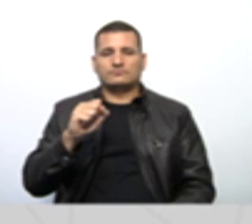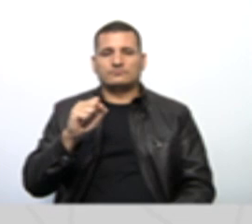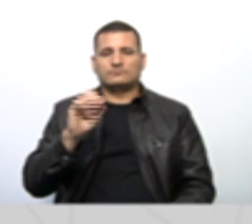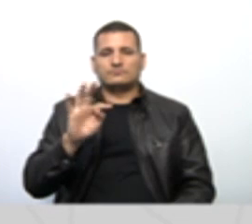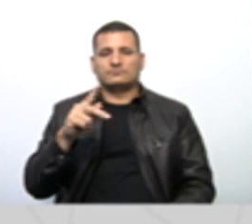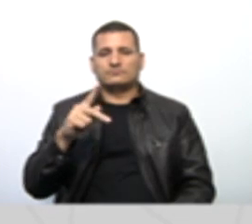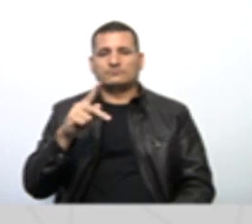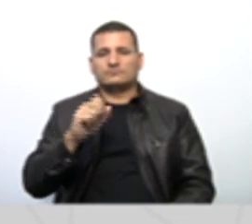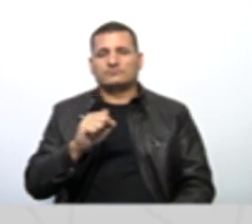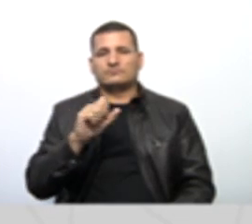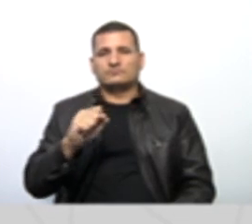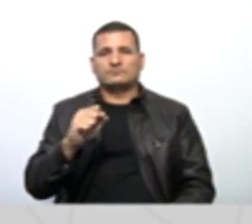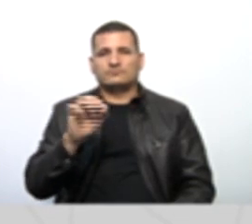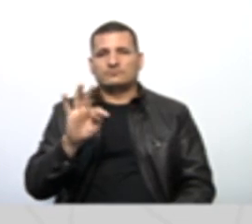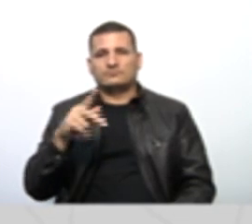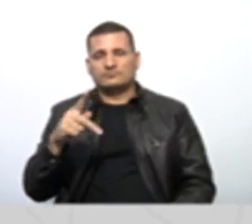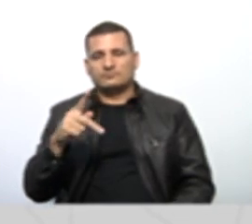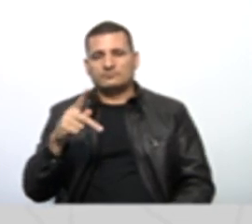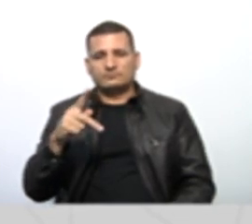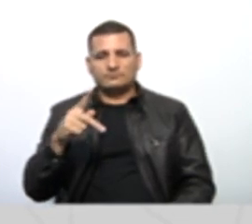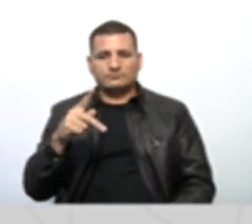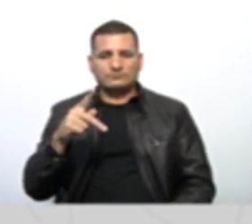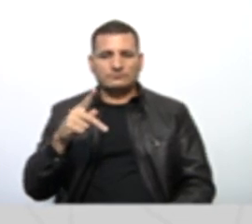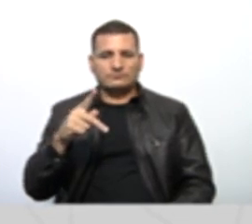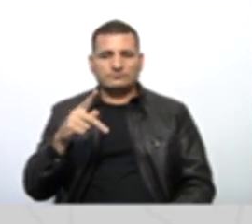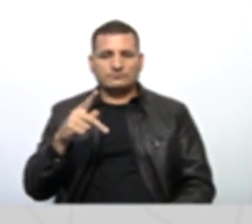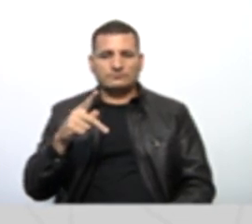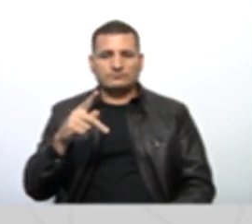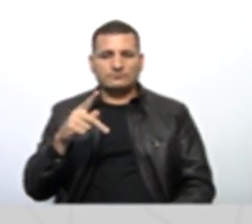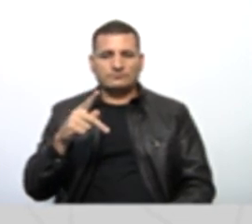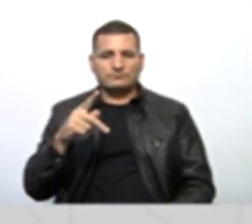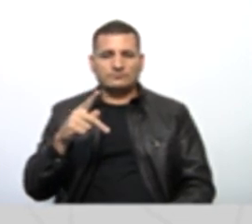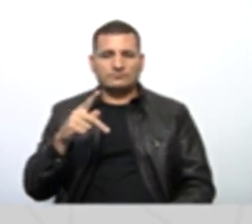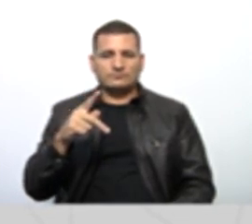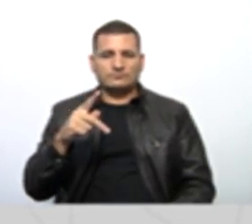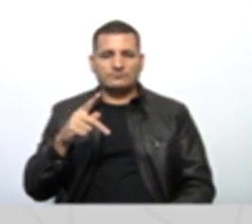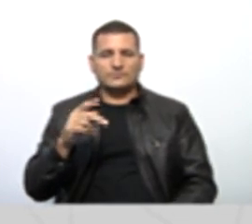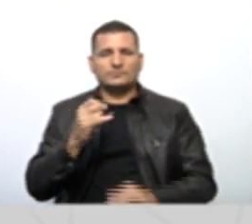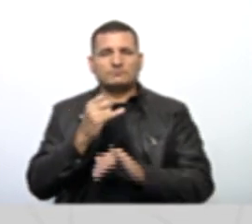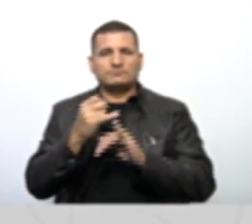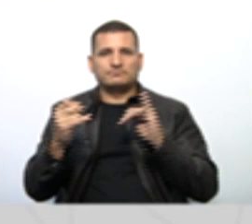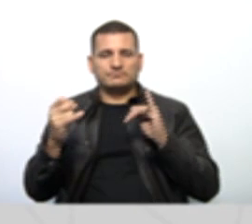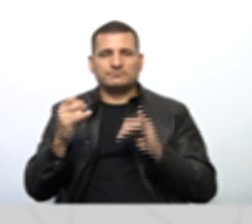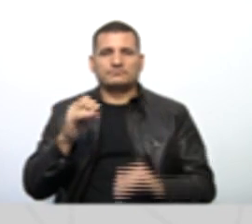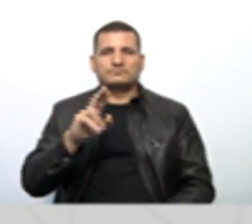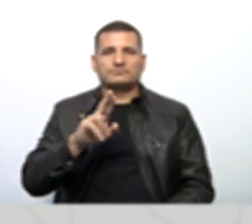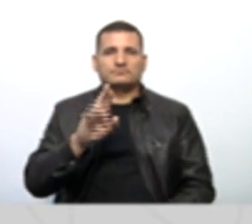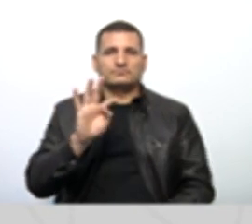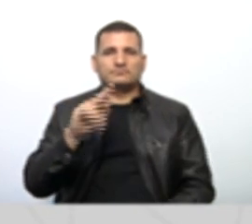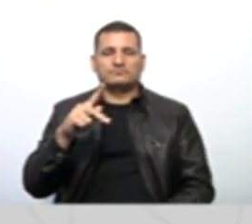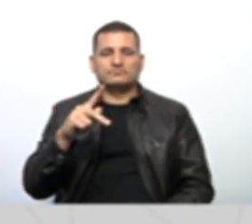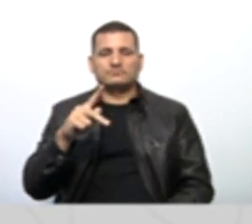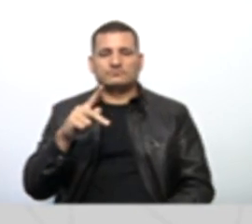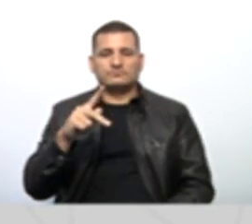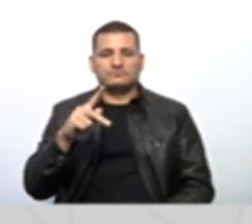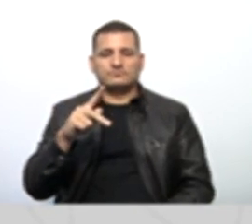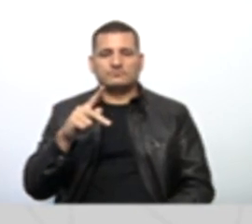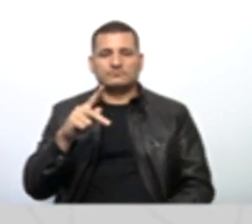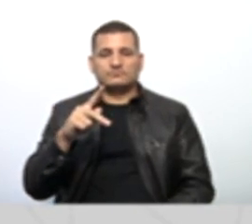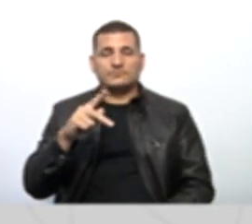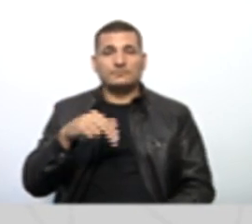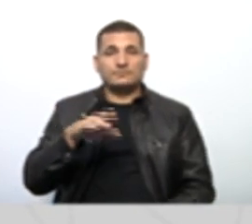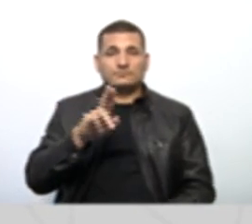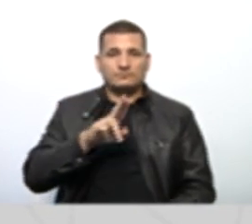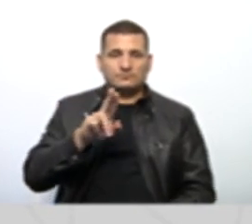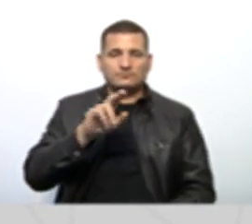esst p certo o qual é semelhante a utp como assim o mais utilizado que o scp